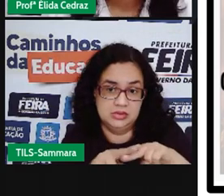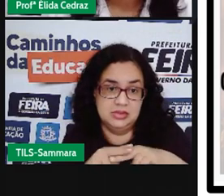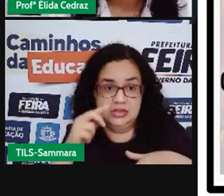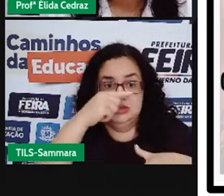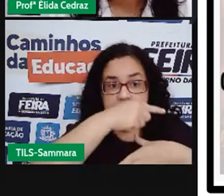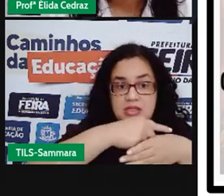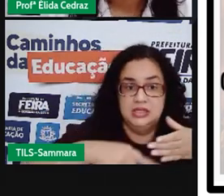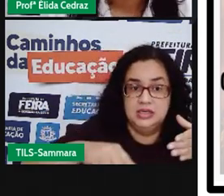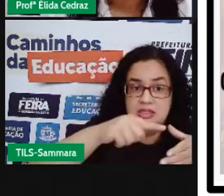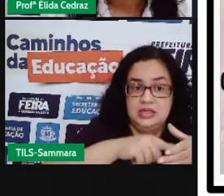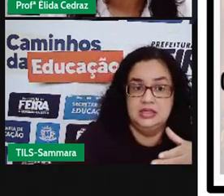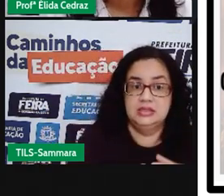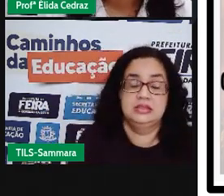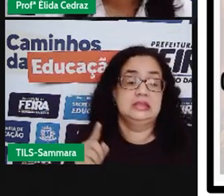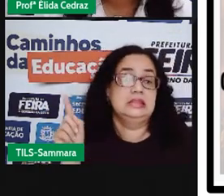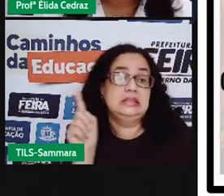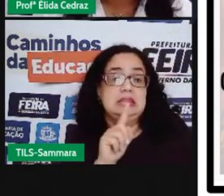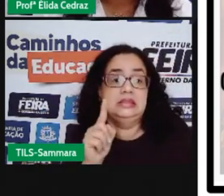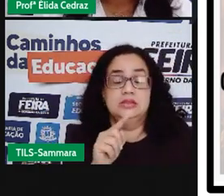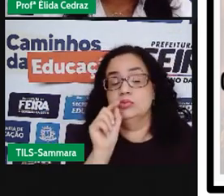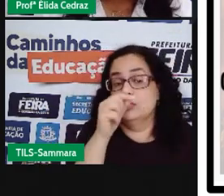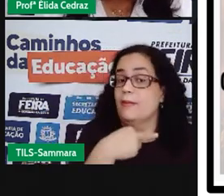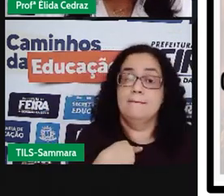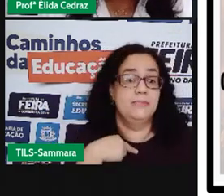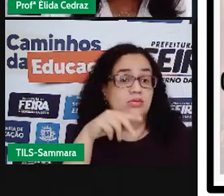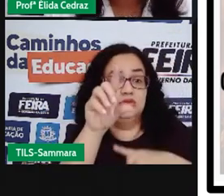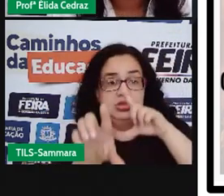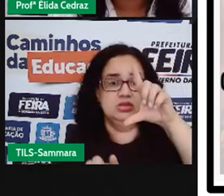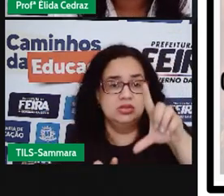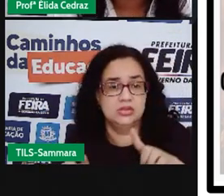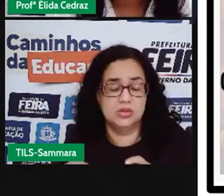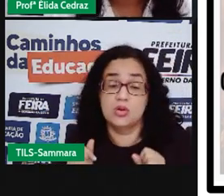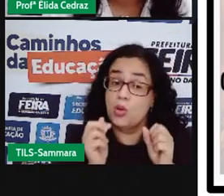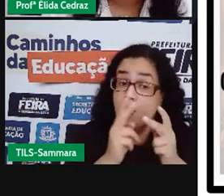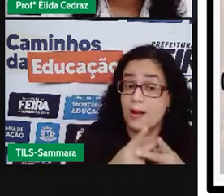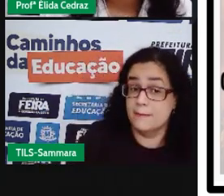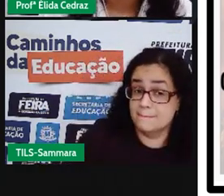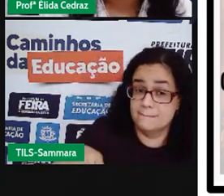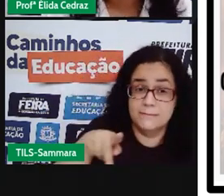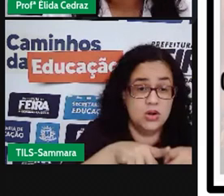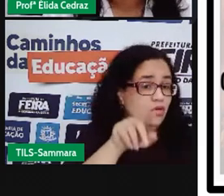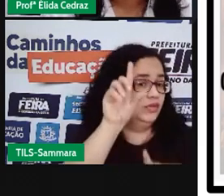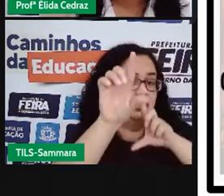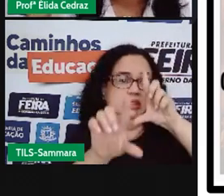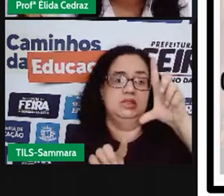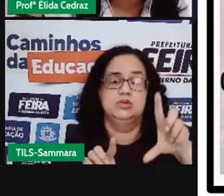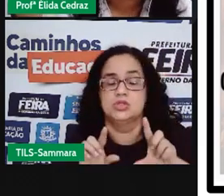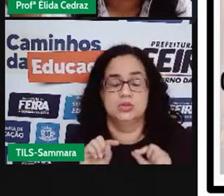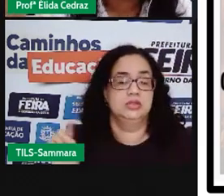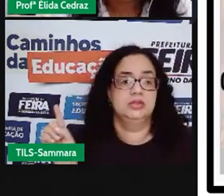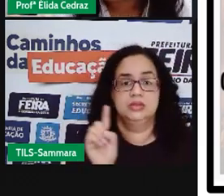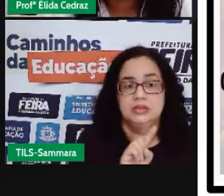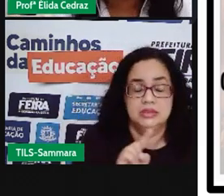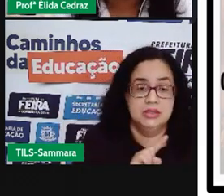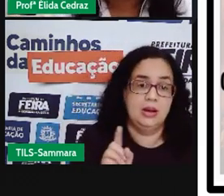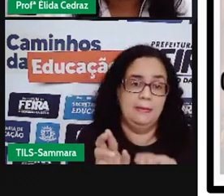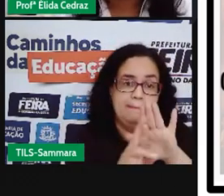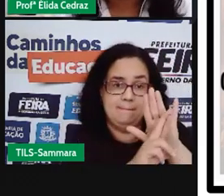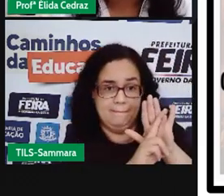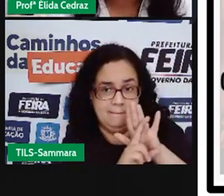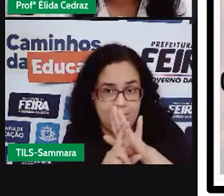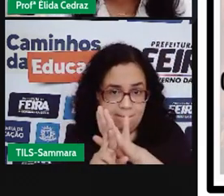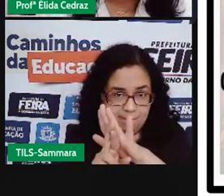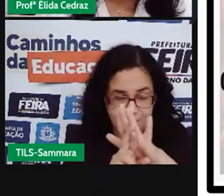eram chamadas de eleições indiretas. O povo não escolhia o